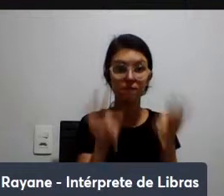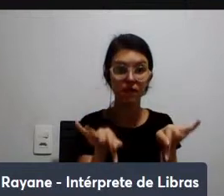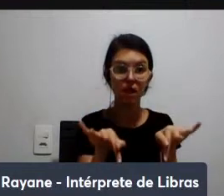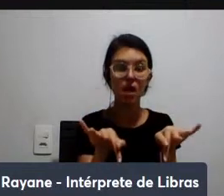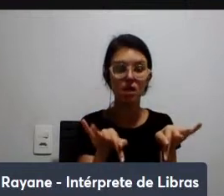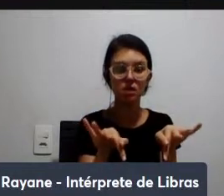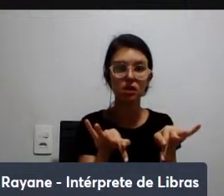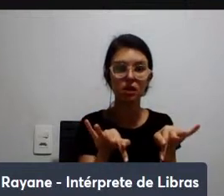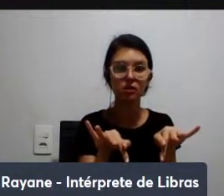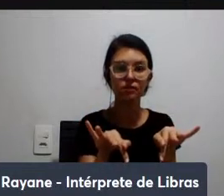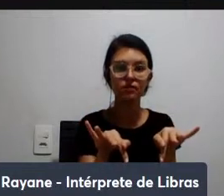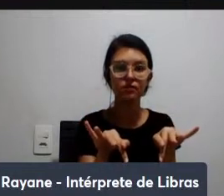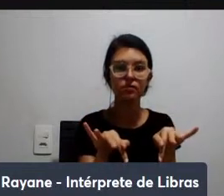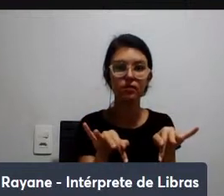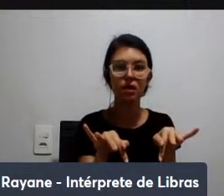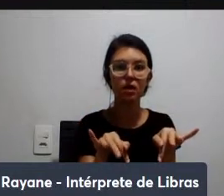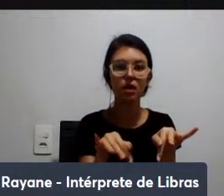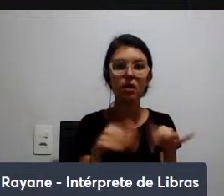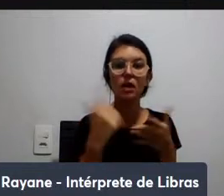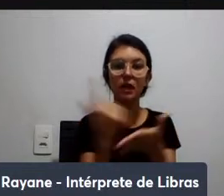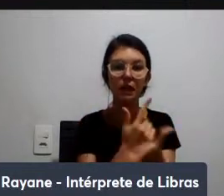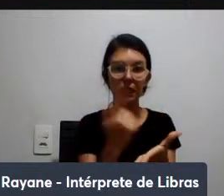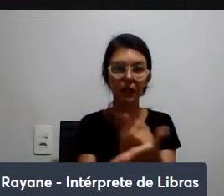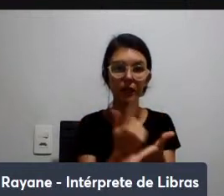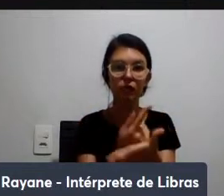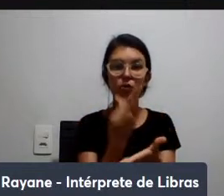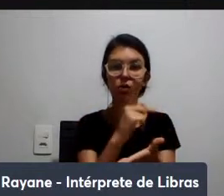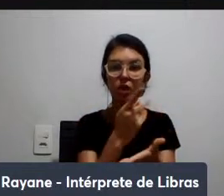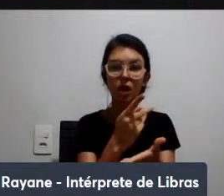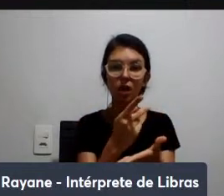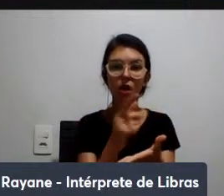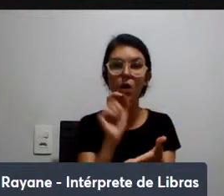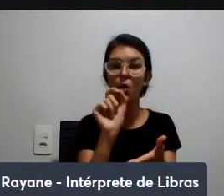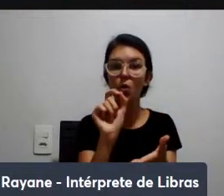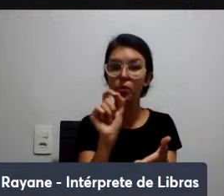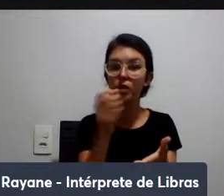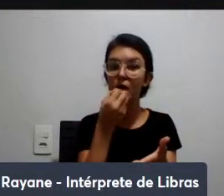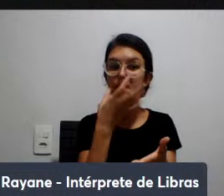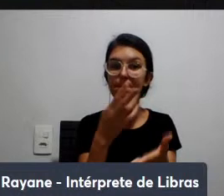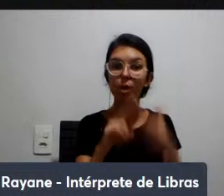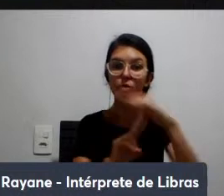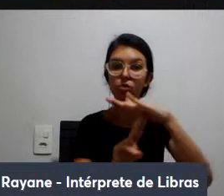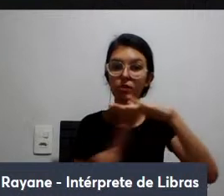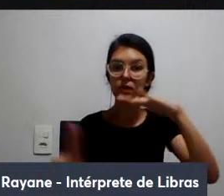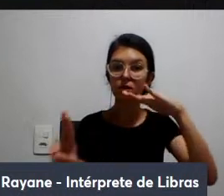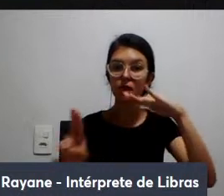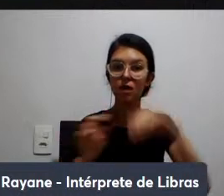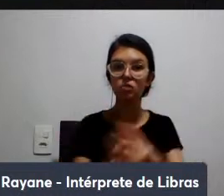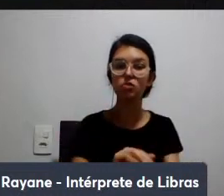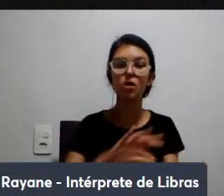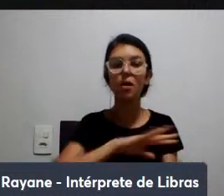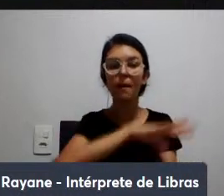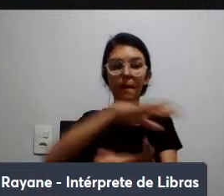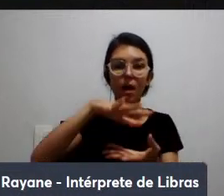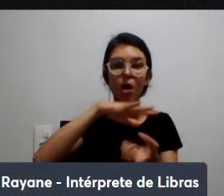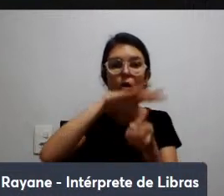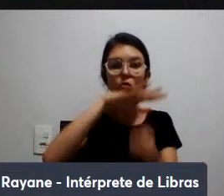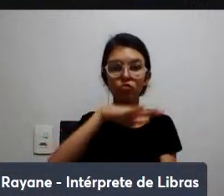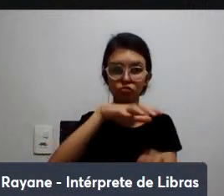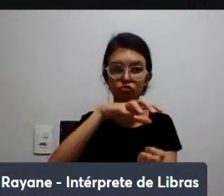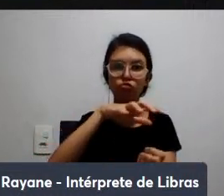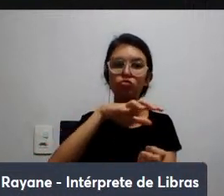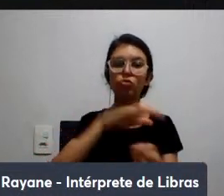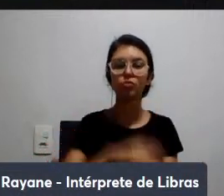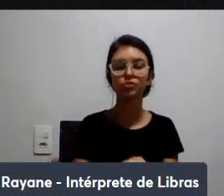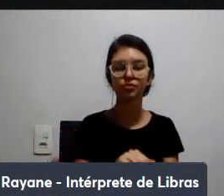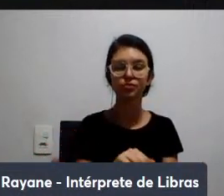também com o último livro dela sobre o que seria uma boa universidade para o Sul Global, né? Então, nesse